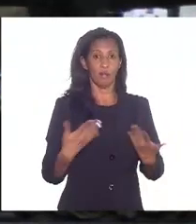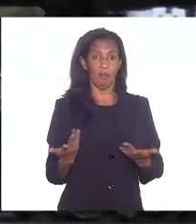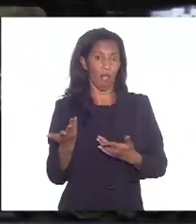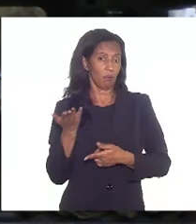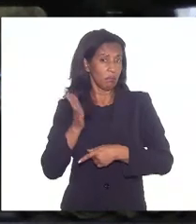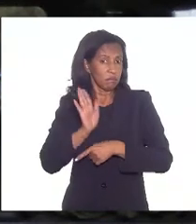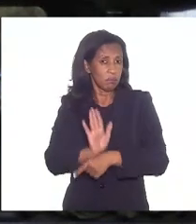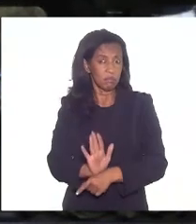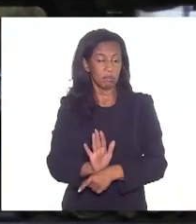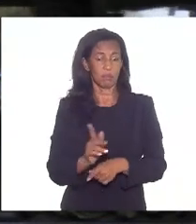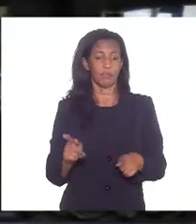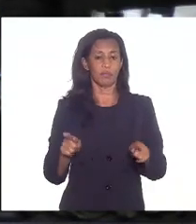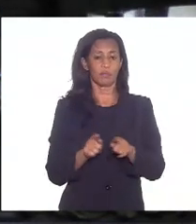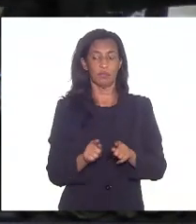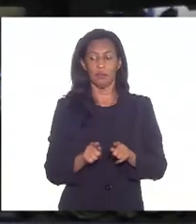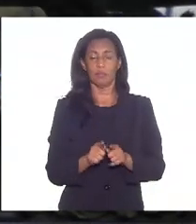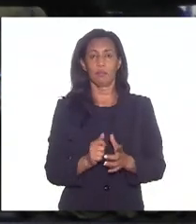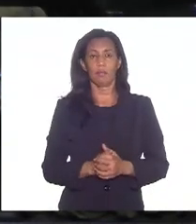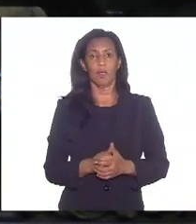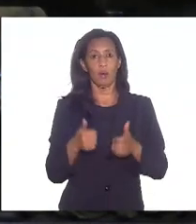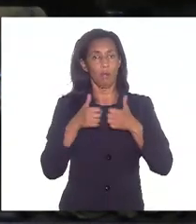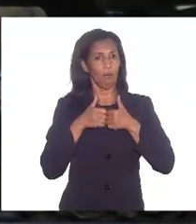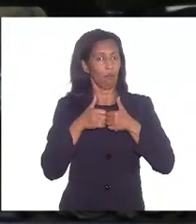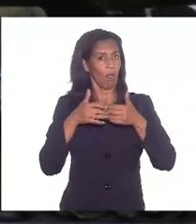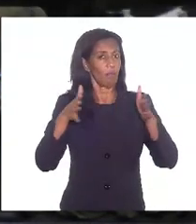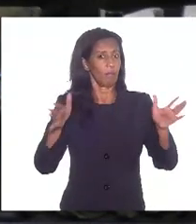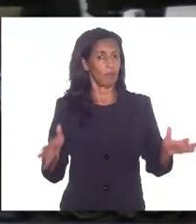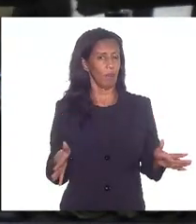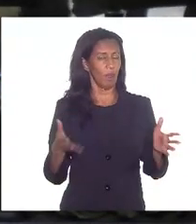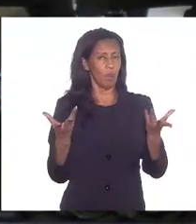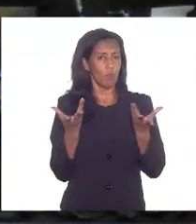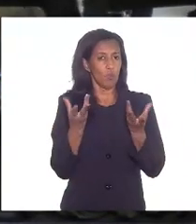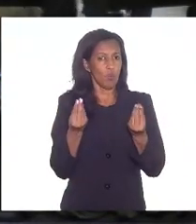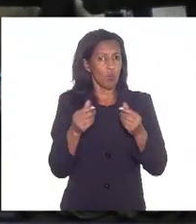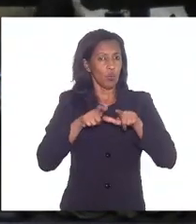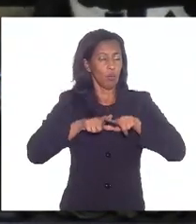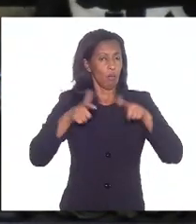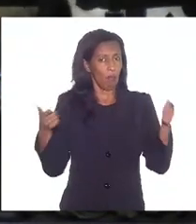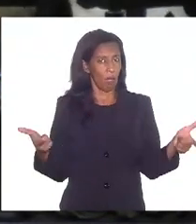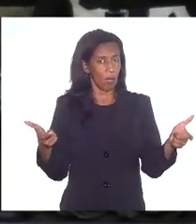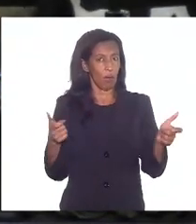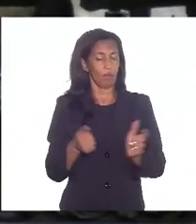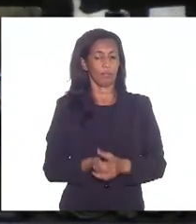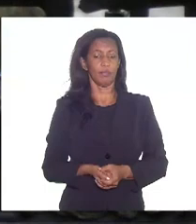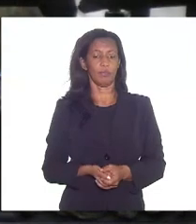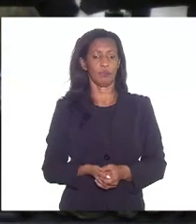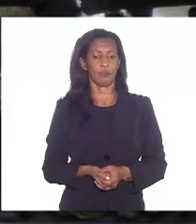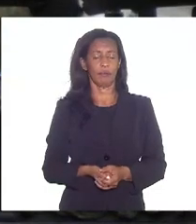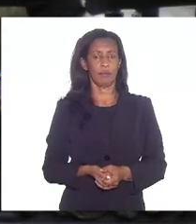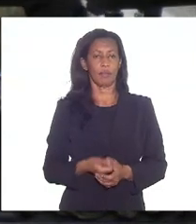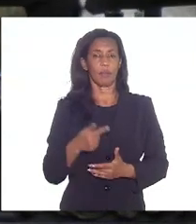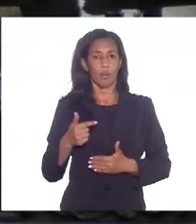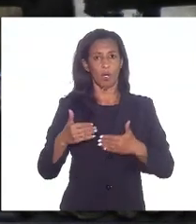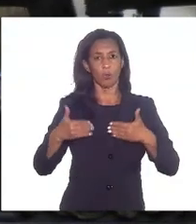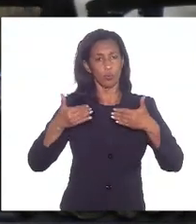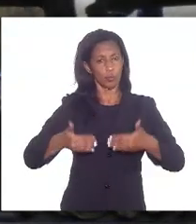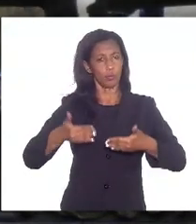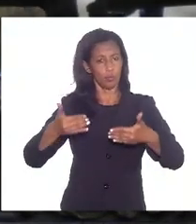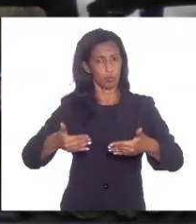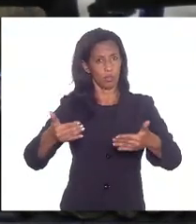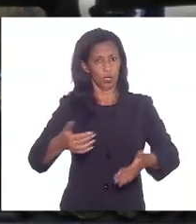propiciar uma abertura muito maior para que os ministérios